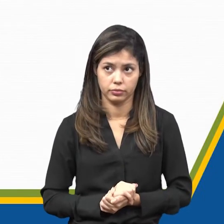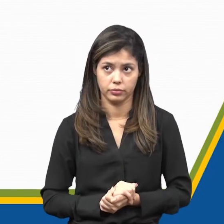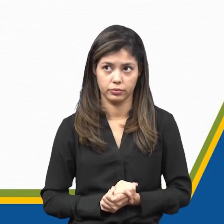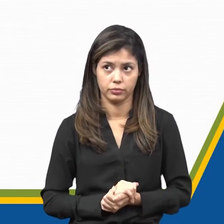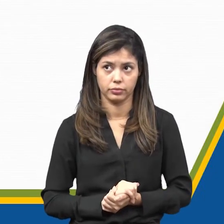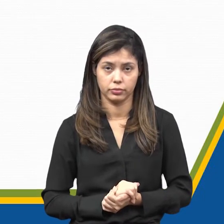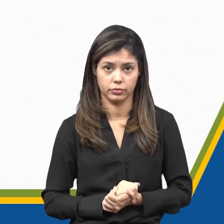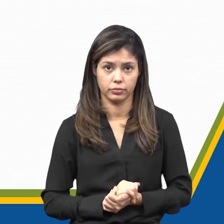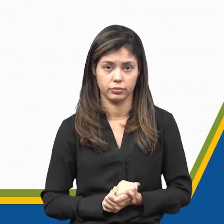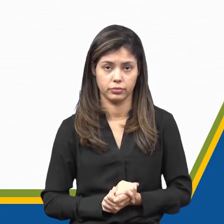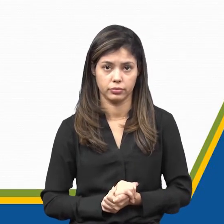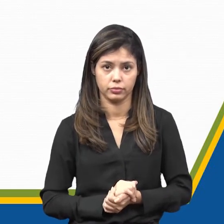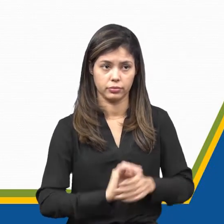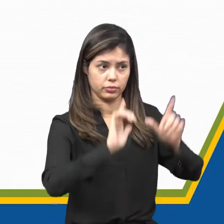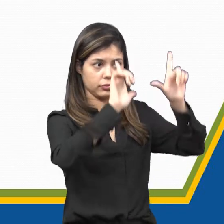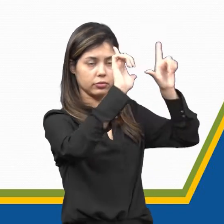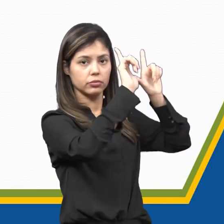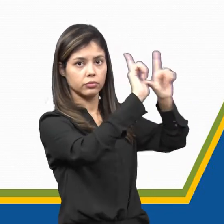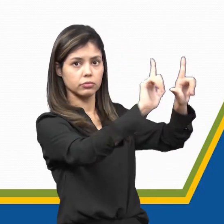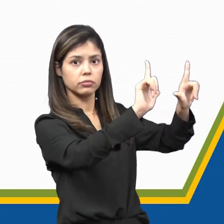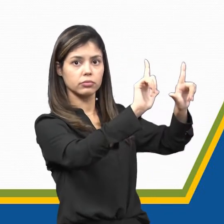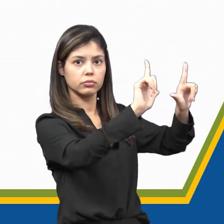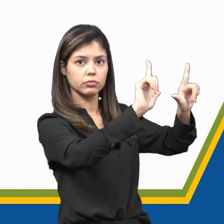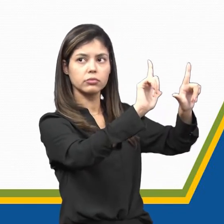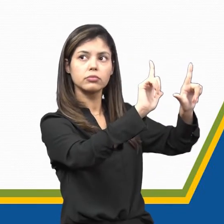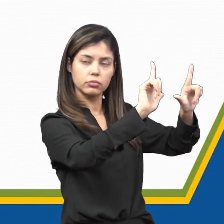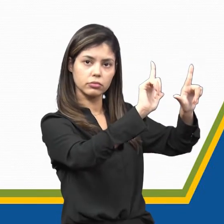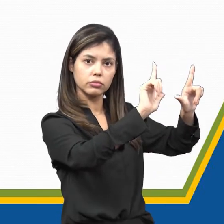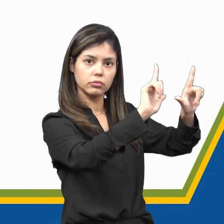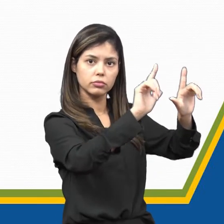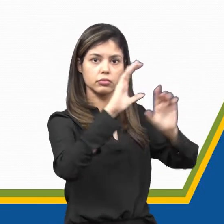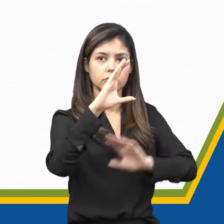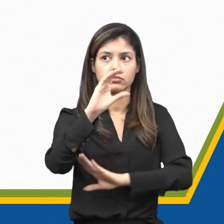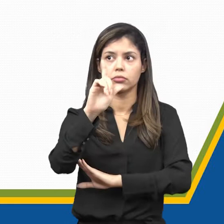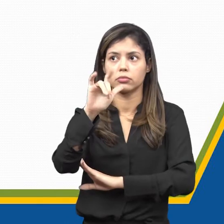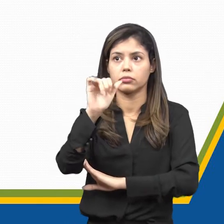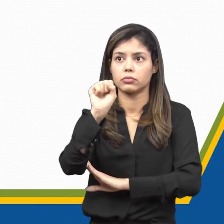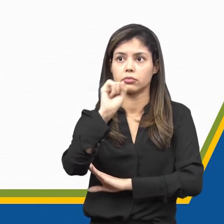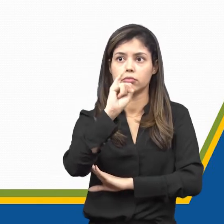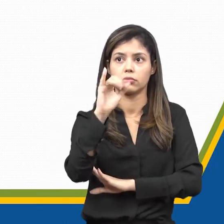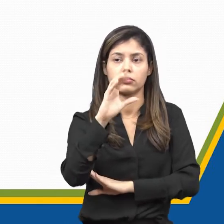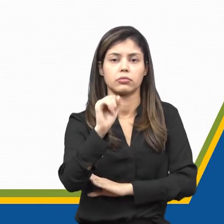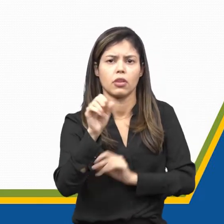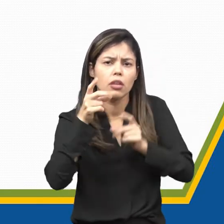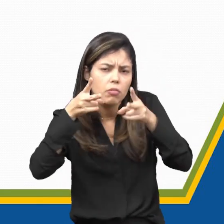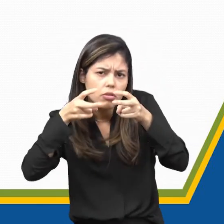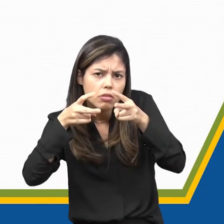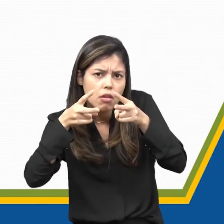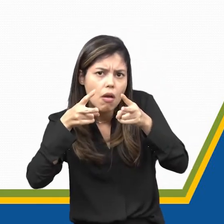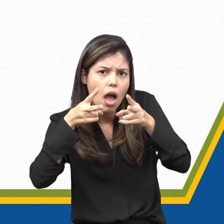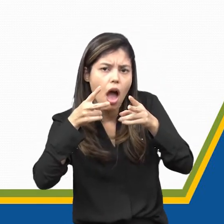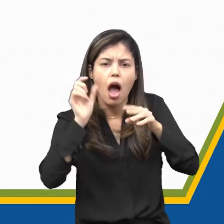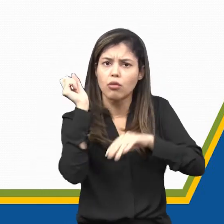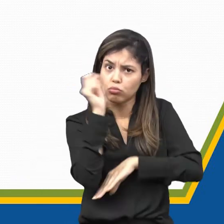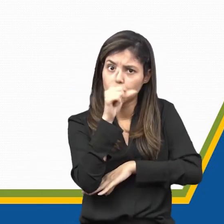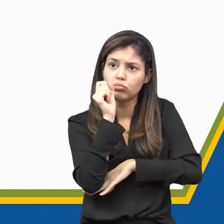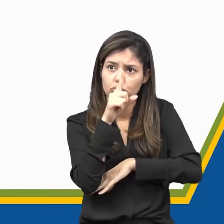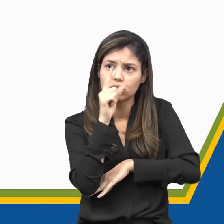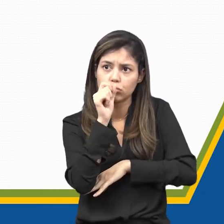Desculpa, na verdade é a tabela de classificação. E aí você vai perceber que nessa parte azul fala